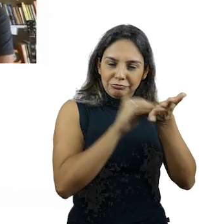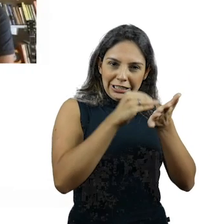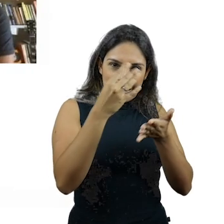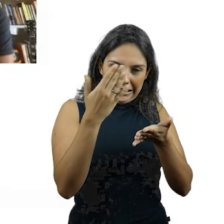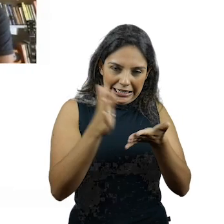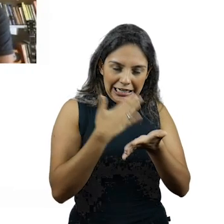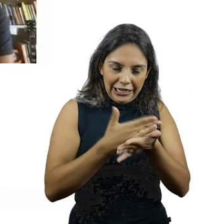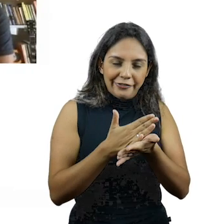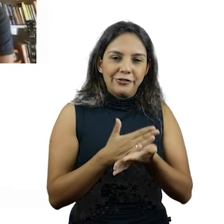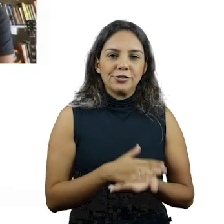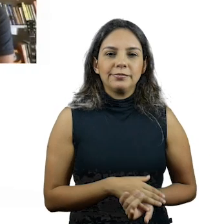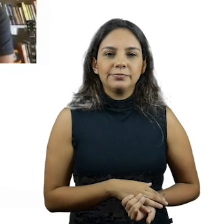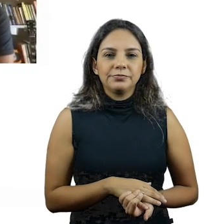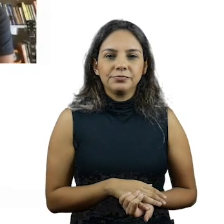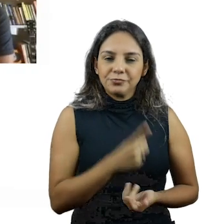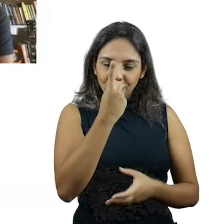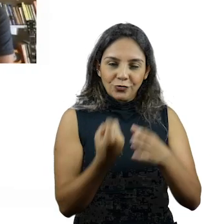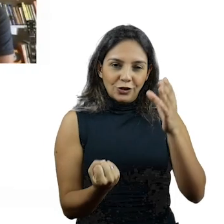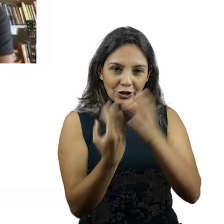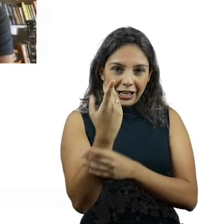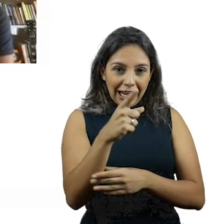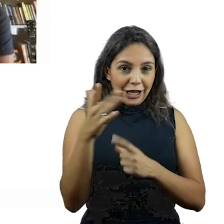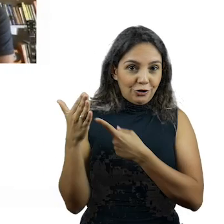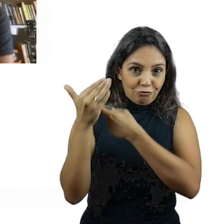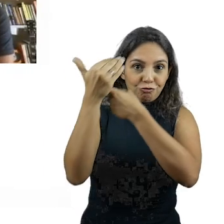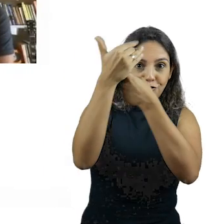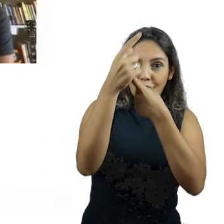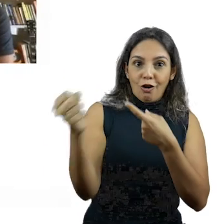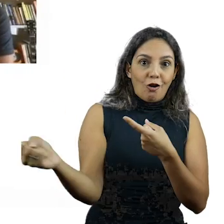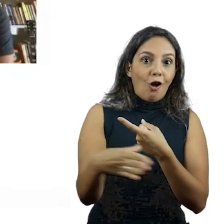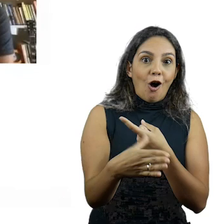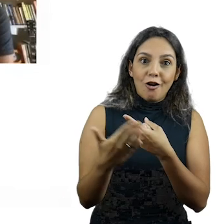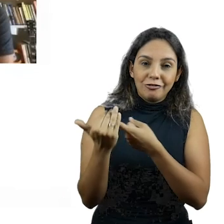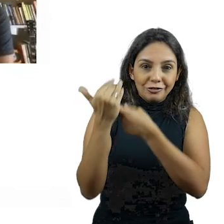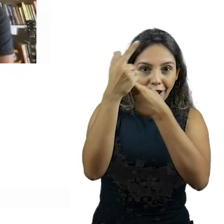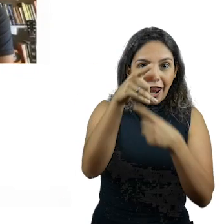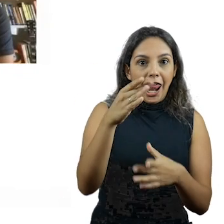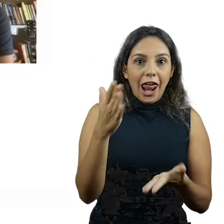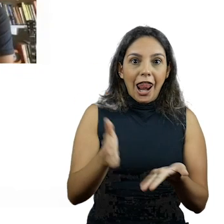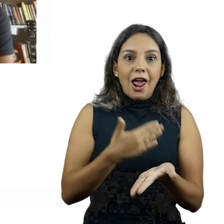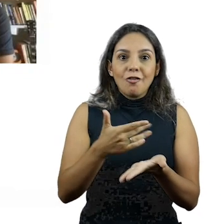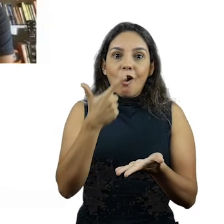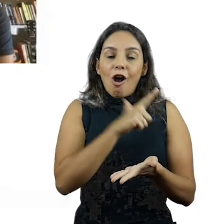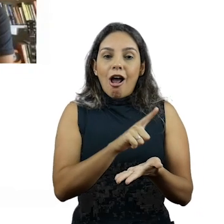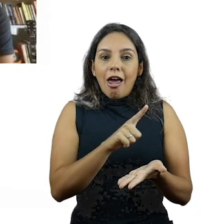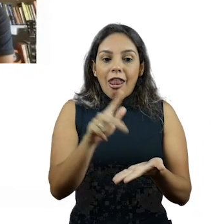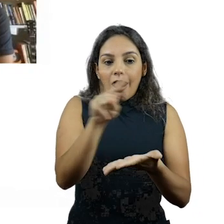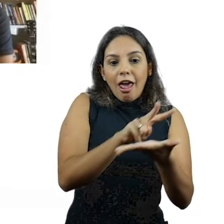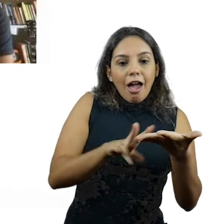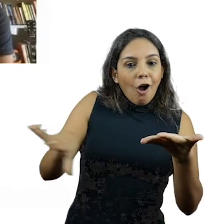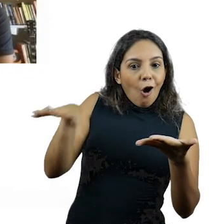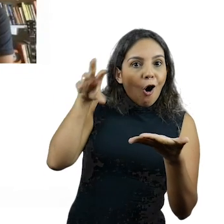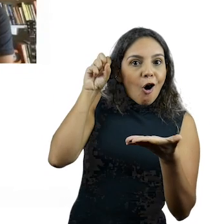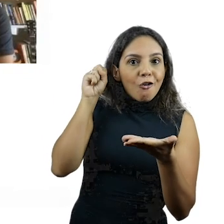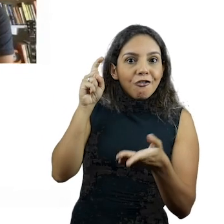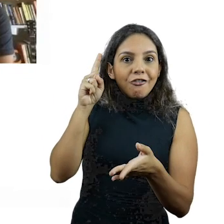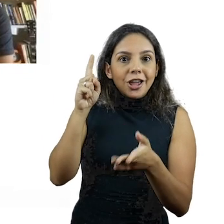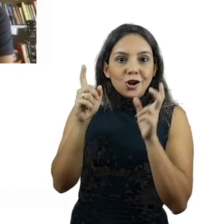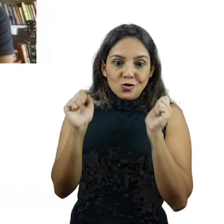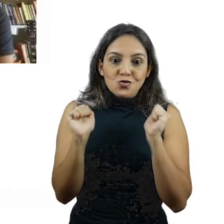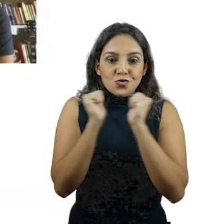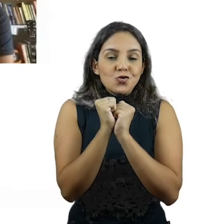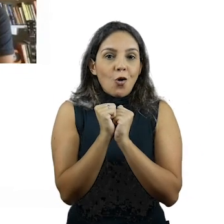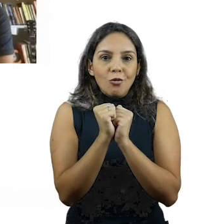é uma inovação tecnológica assim, no universo do livro, e que pode ser muito interessante, né? Você dá uma